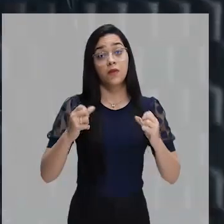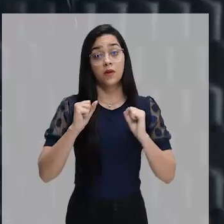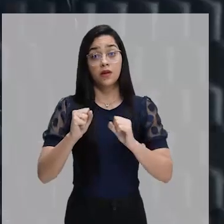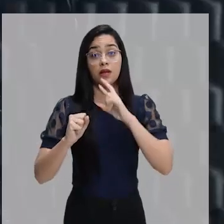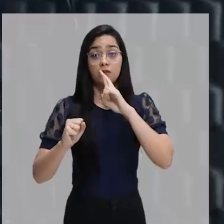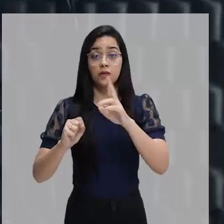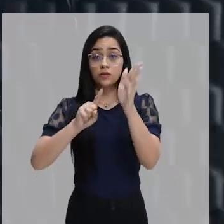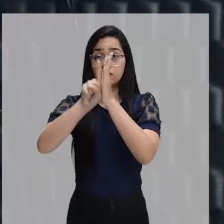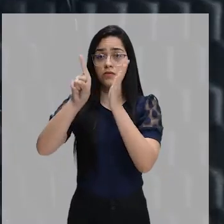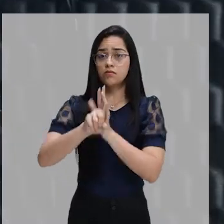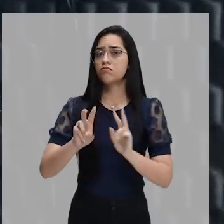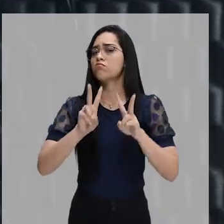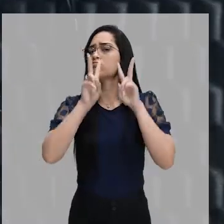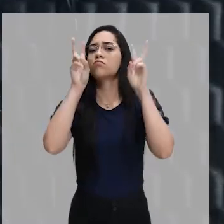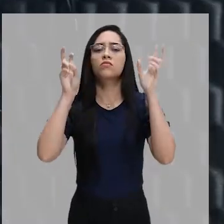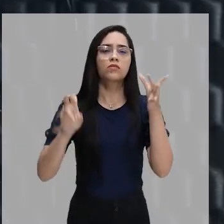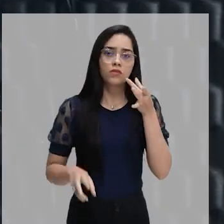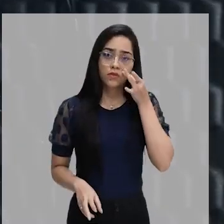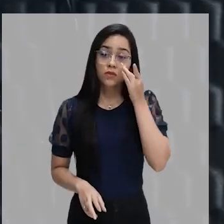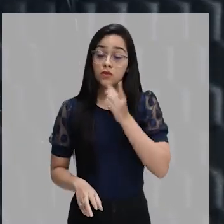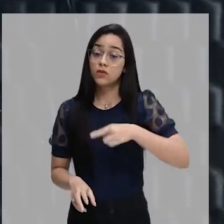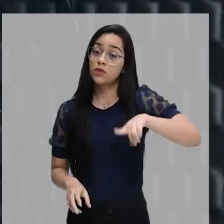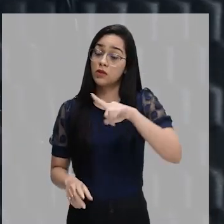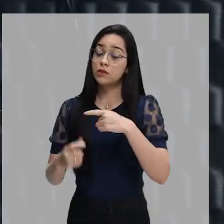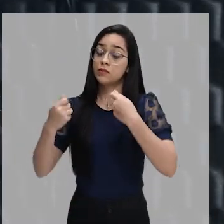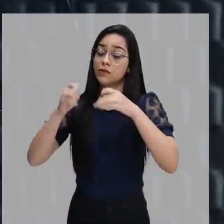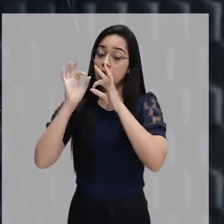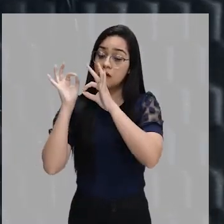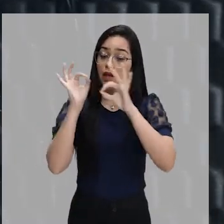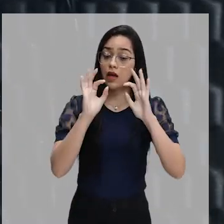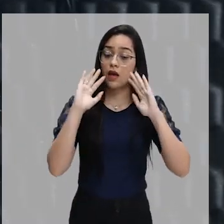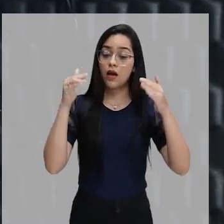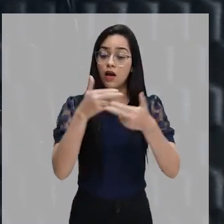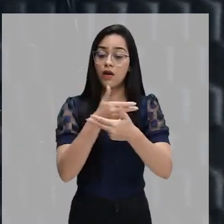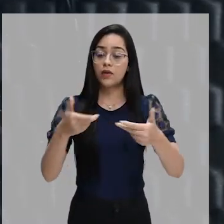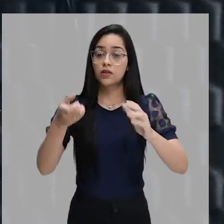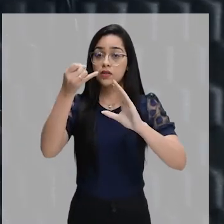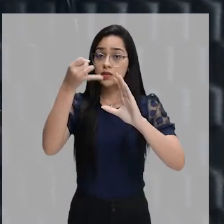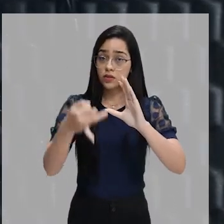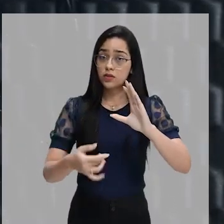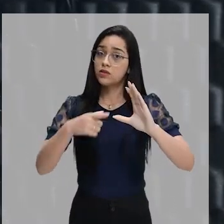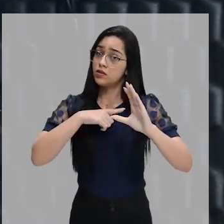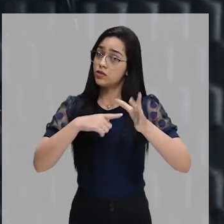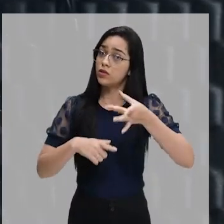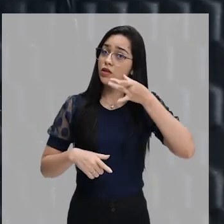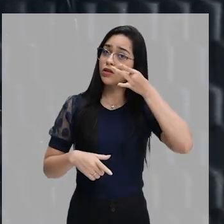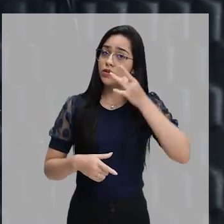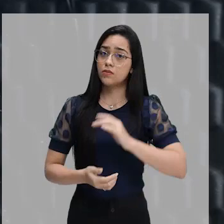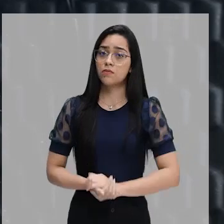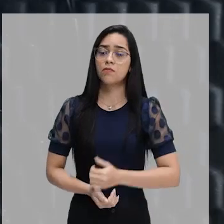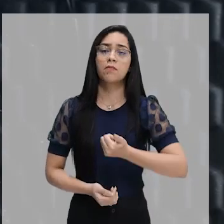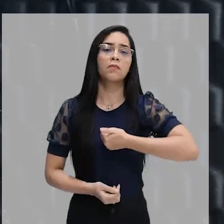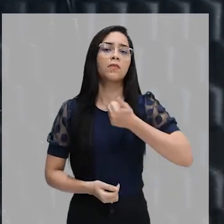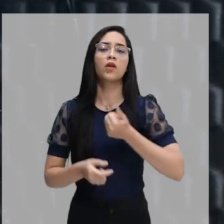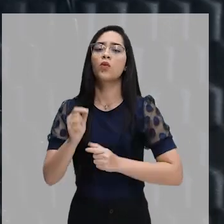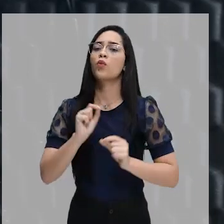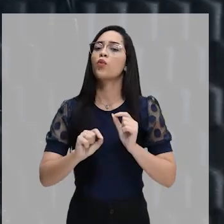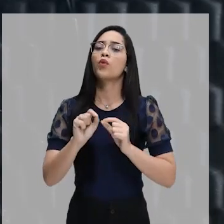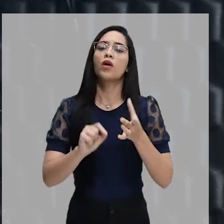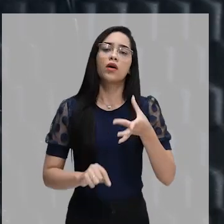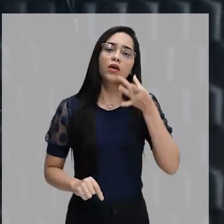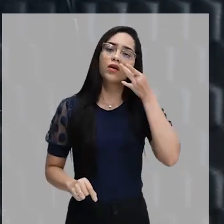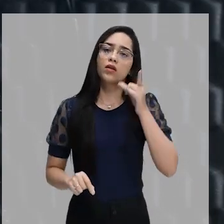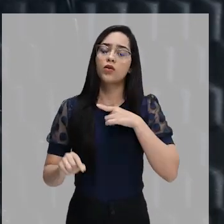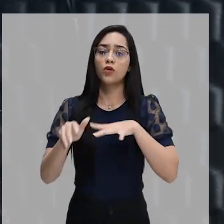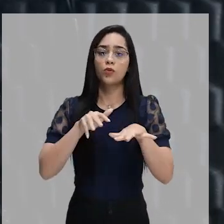uma questão sobre realismo, você tem que estar atento às características do realismo. Primeira coisa, o realismo é